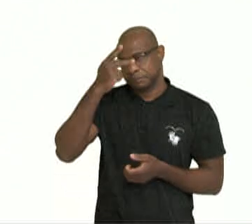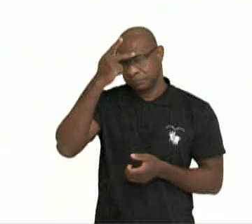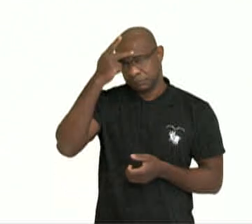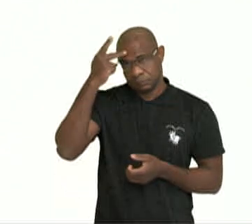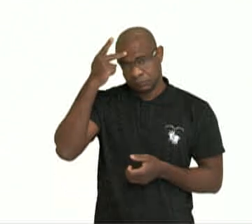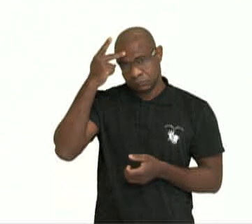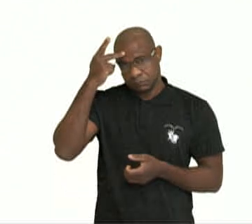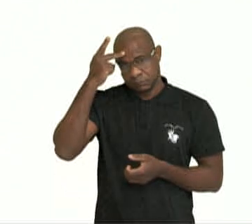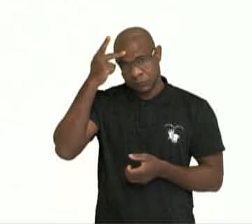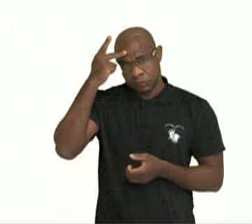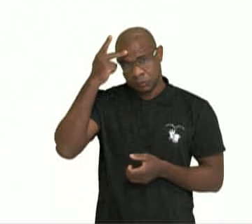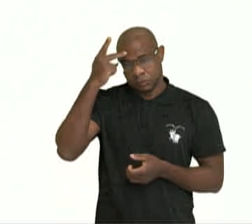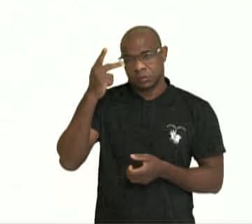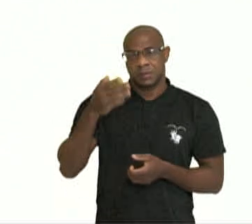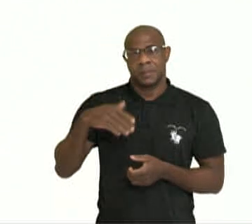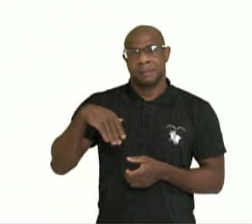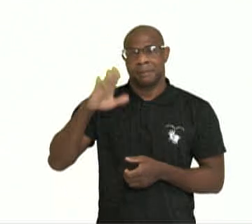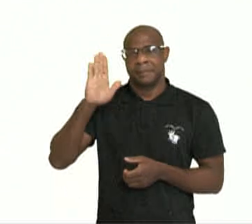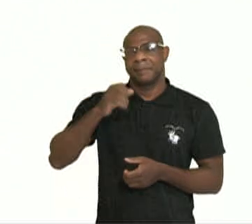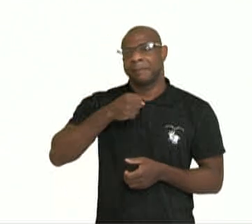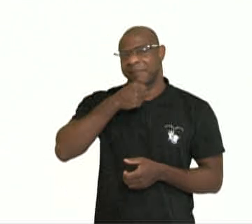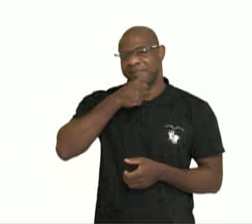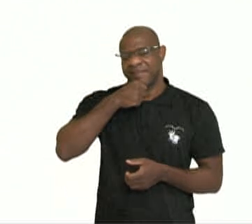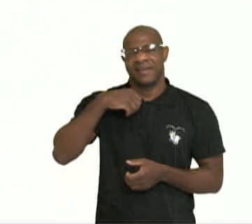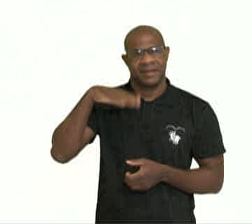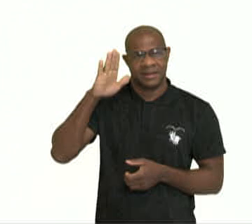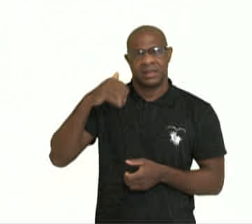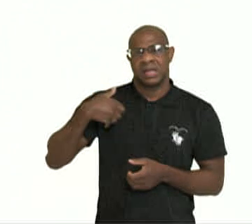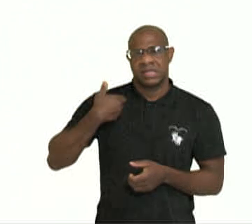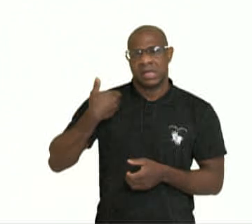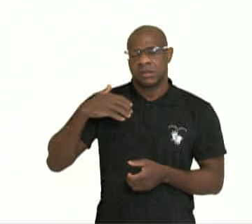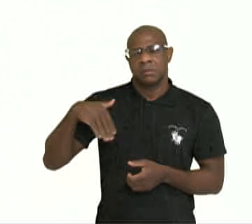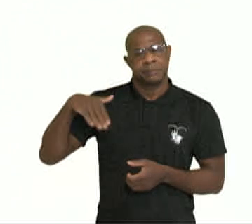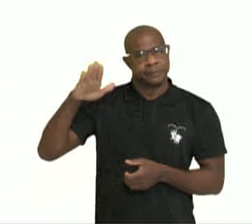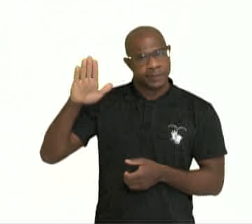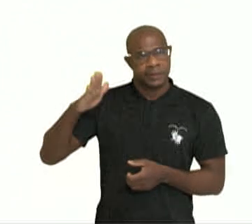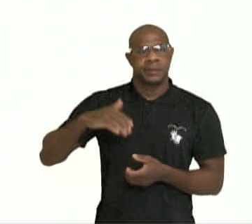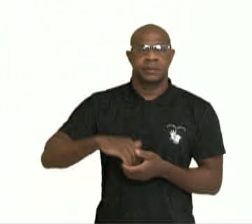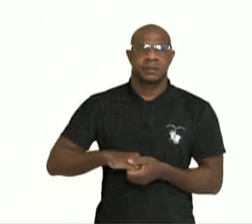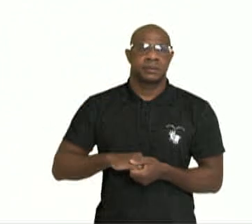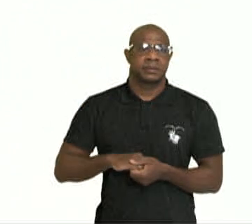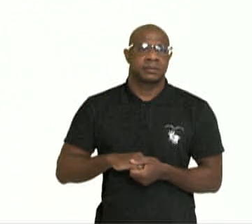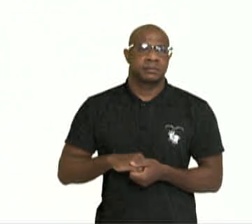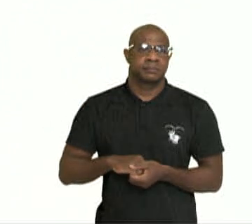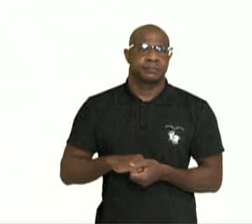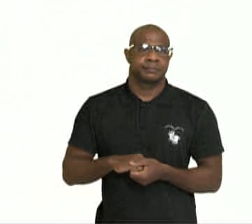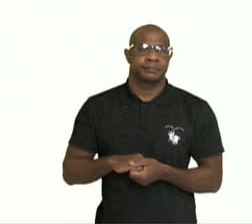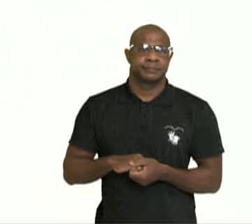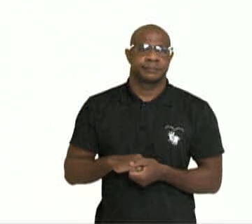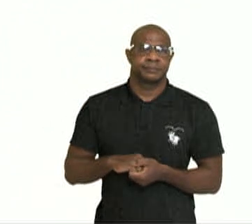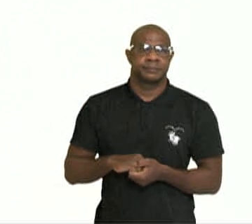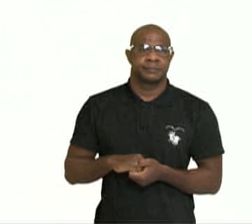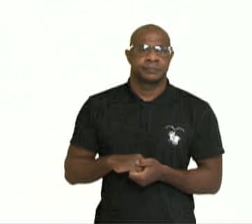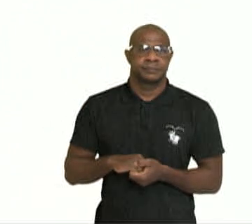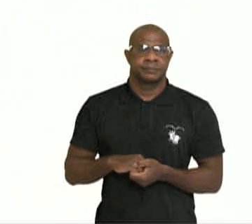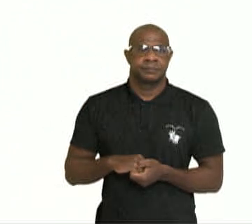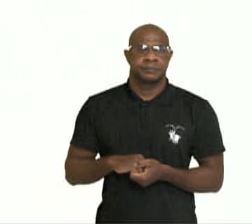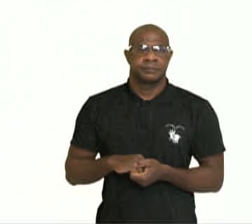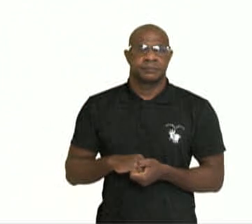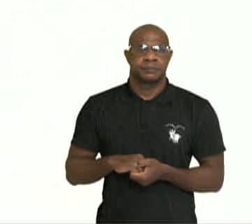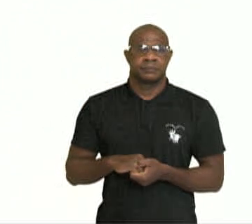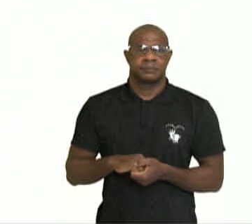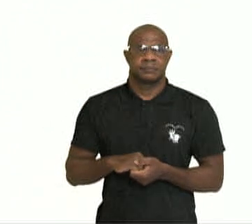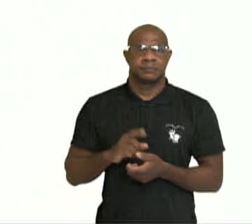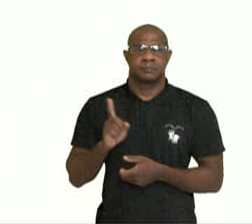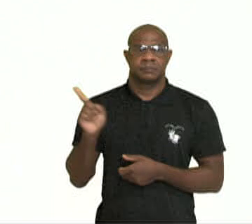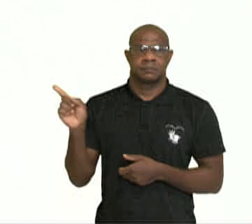velhas, né? De repente aí, inclusive o público idoso, tá? Aqui,